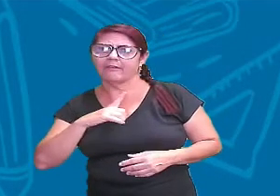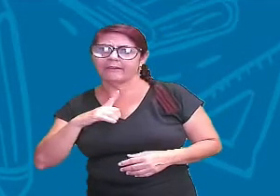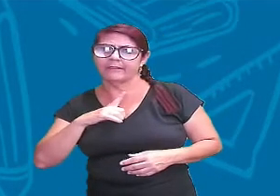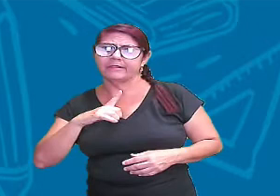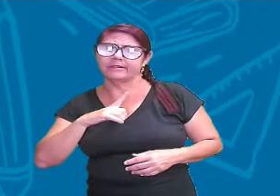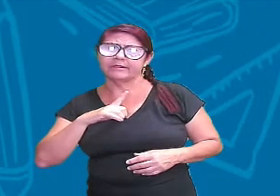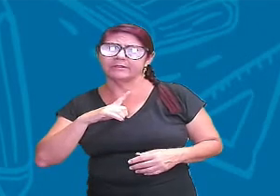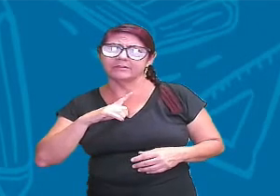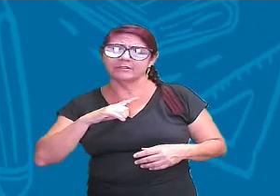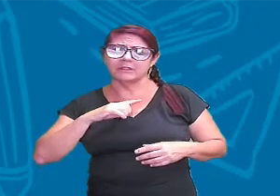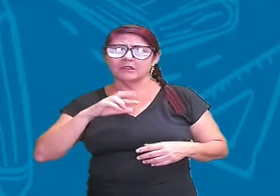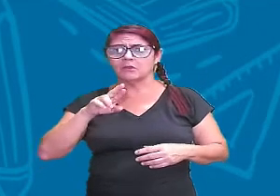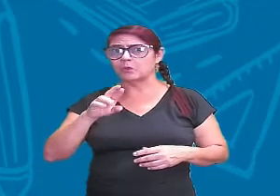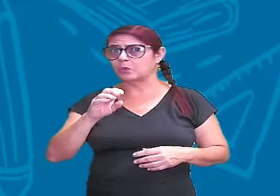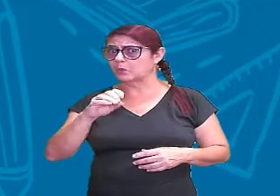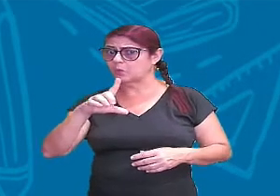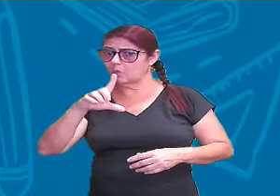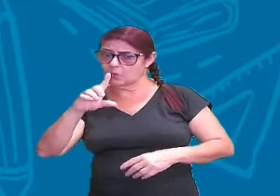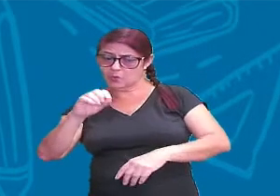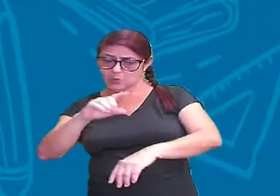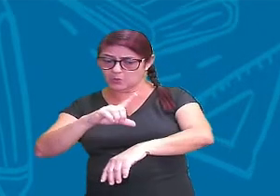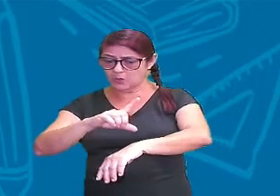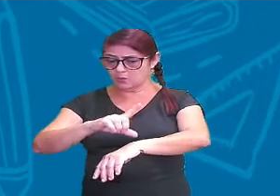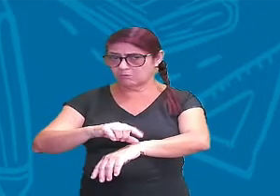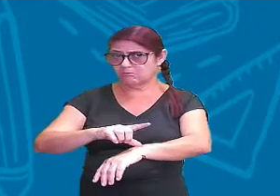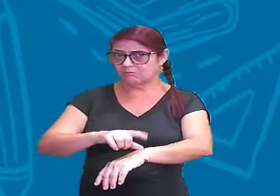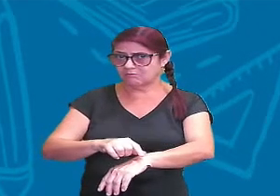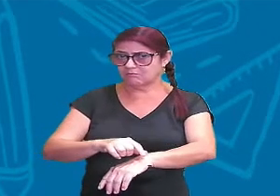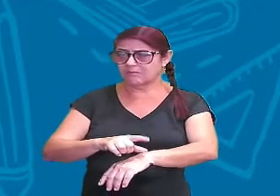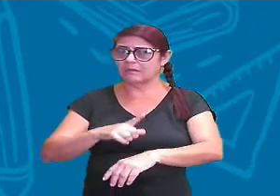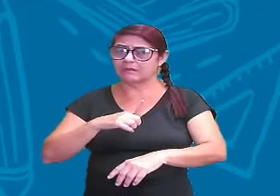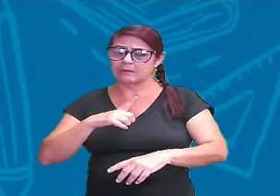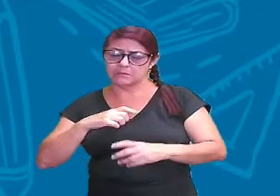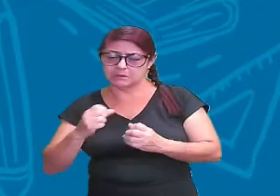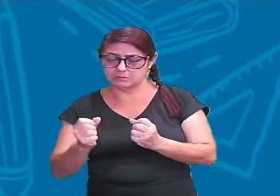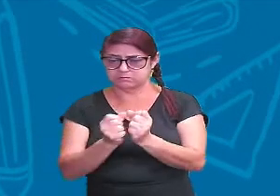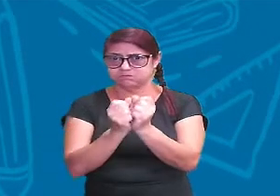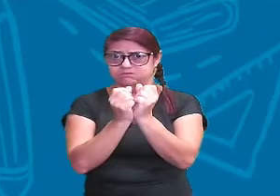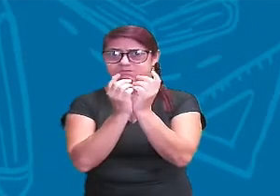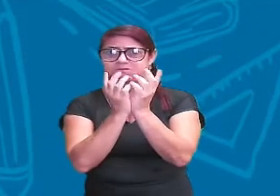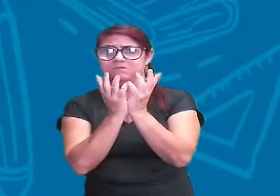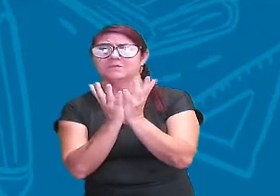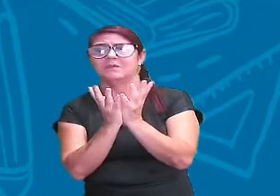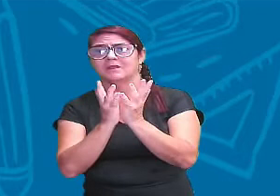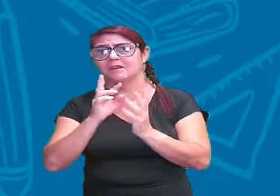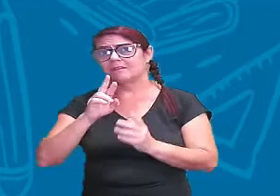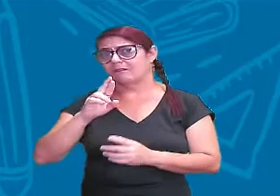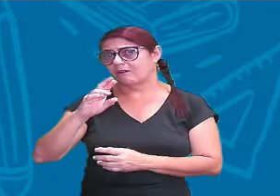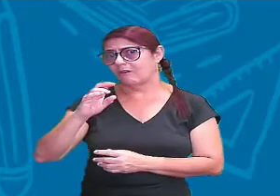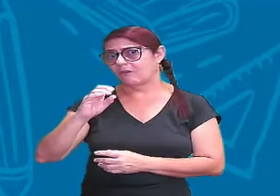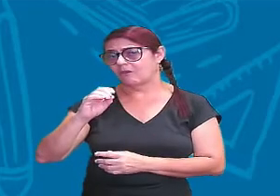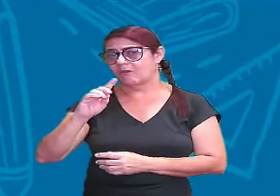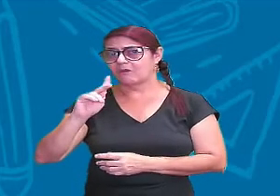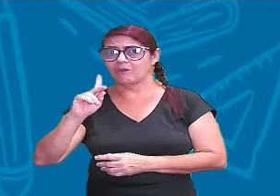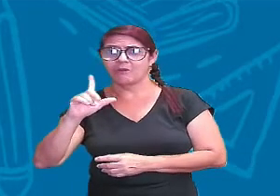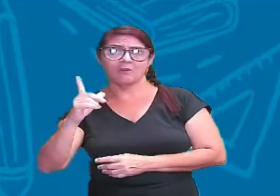no relógio, no repolho e na rolha.